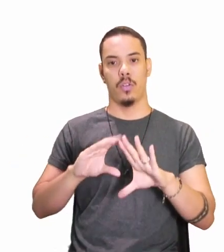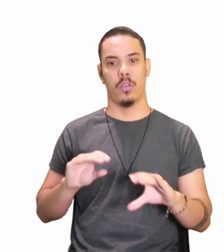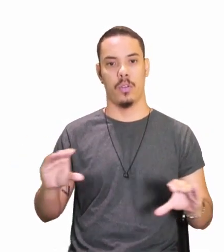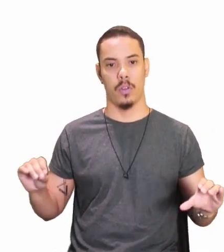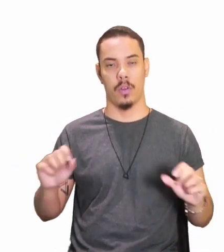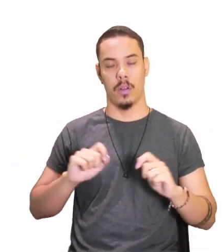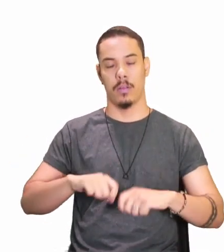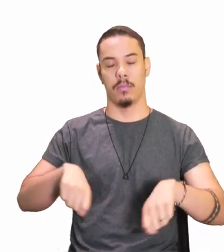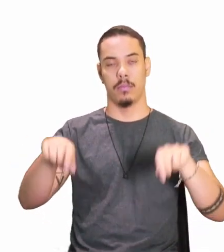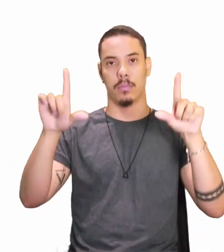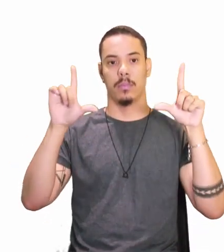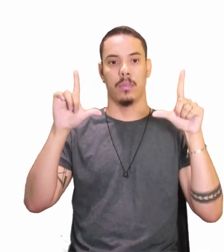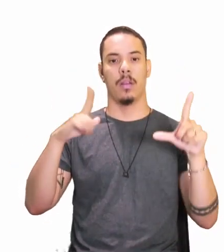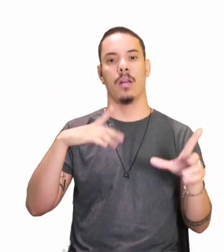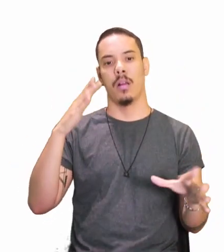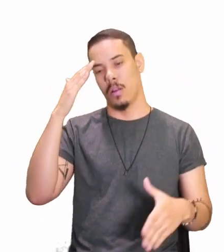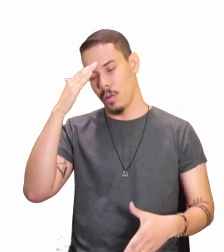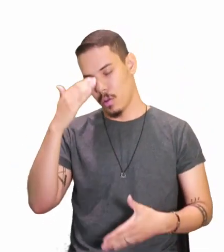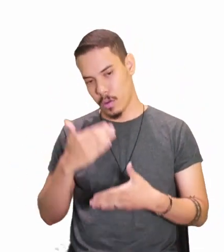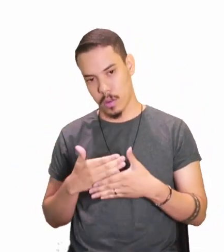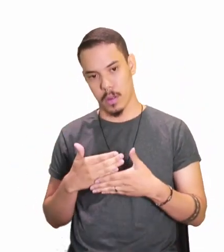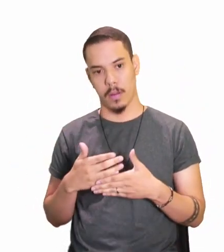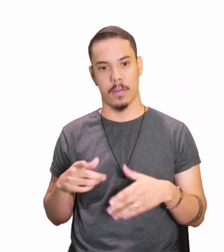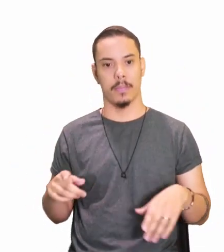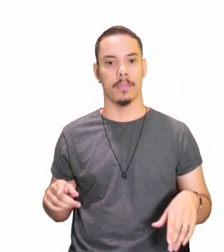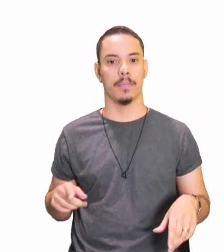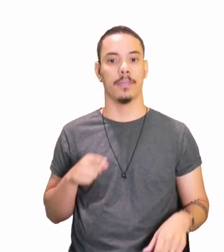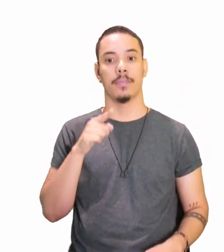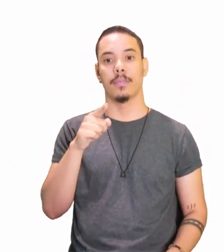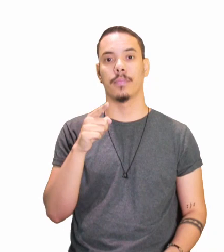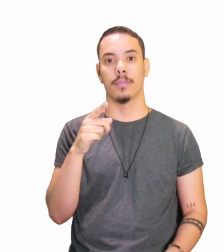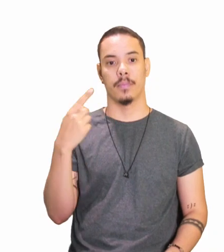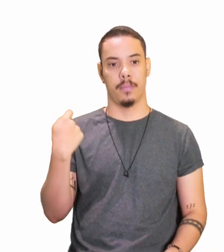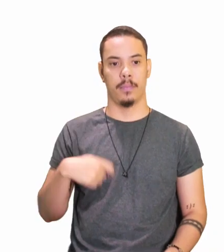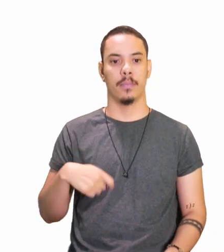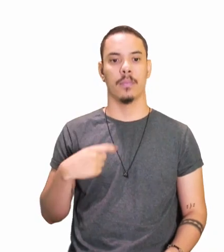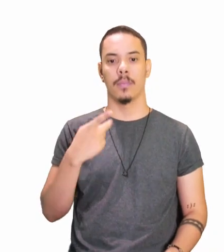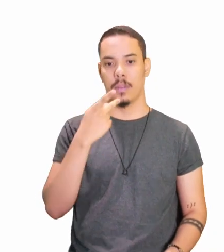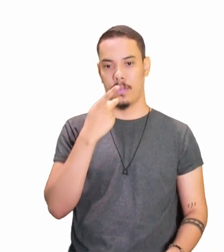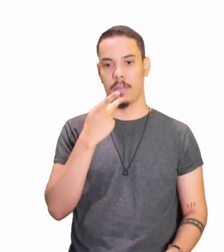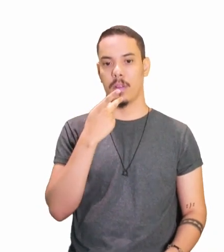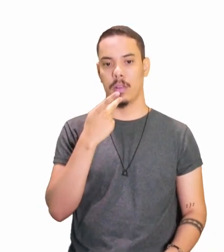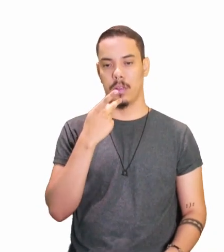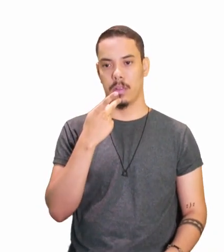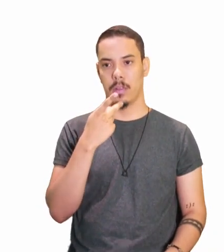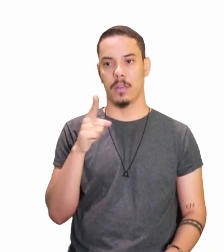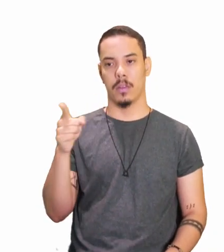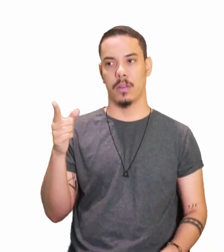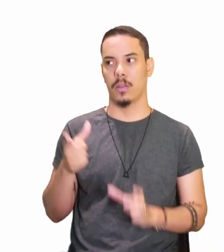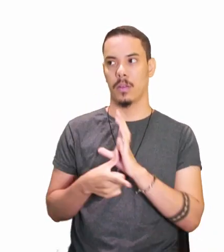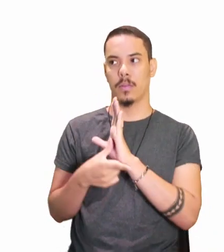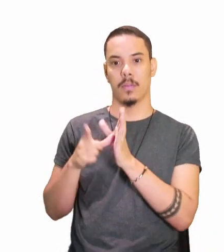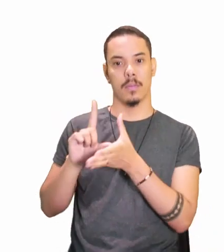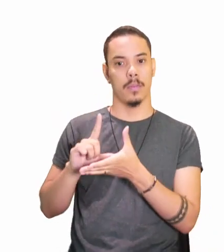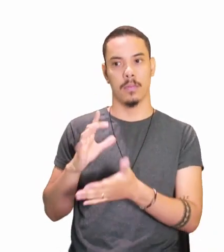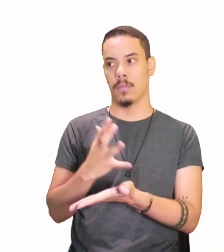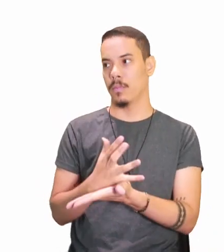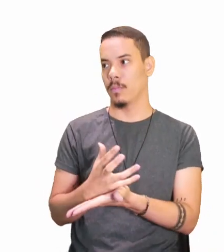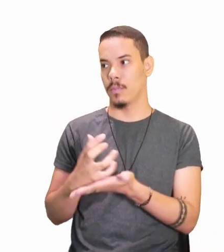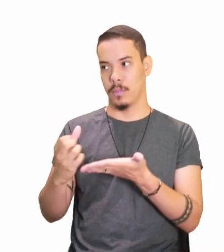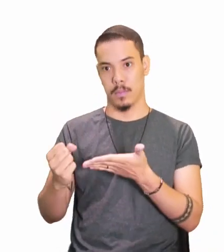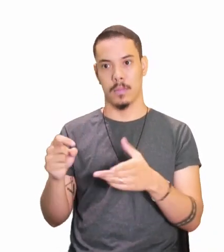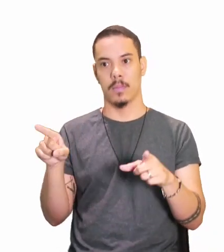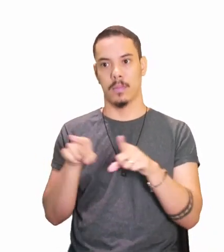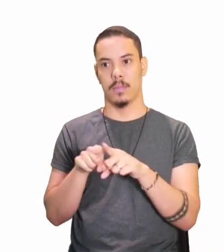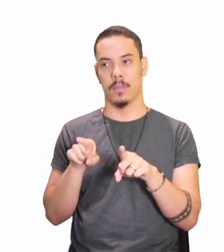televisão e adormeceu, também período composto. Você tem que falar com ele antes que seja tarde, também